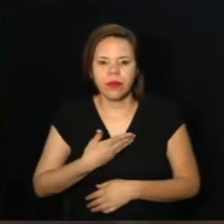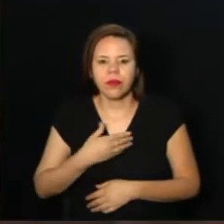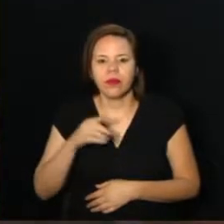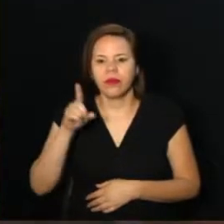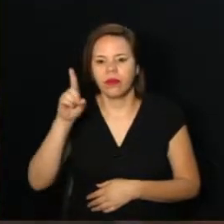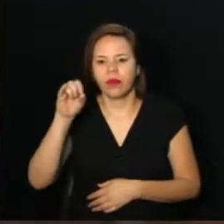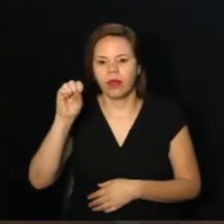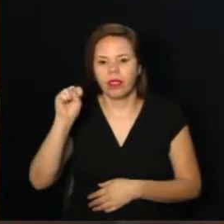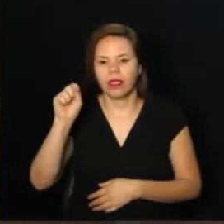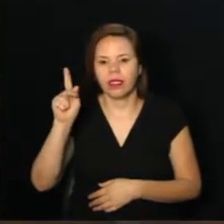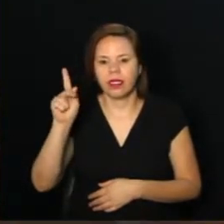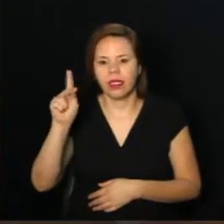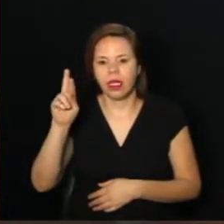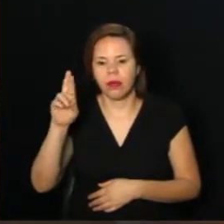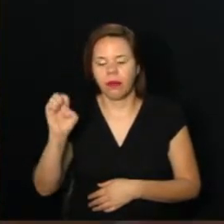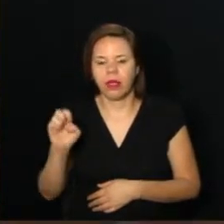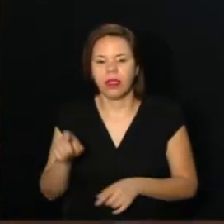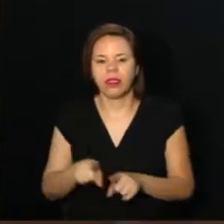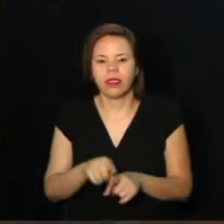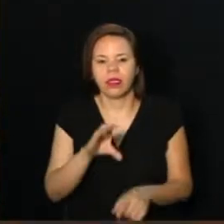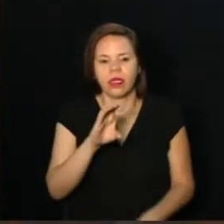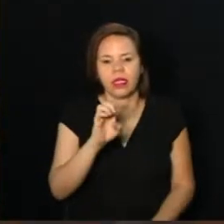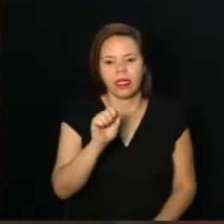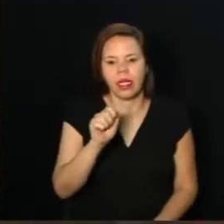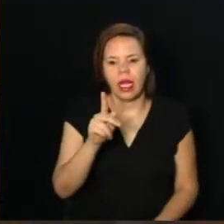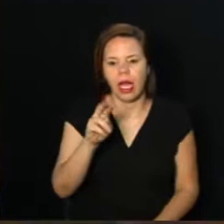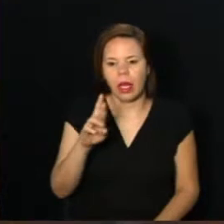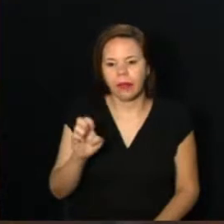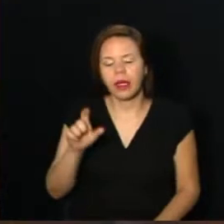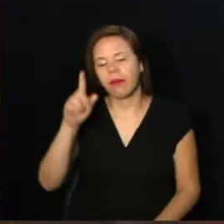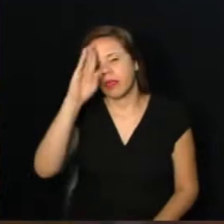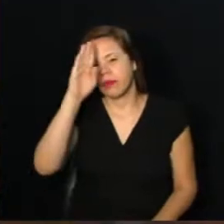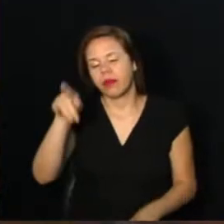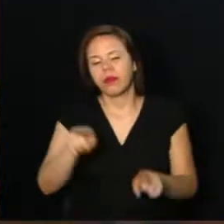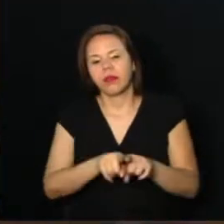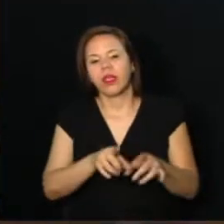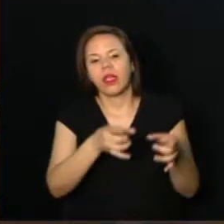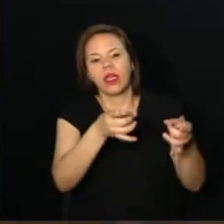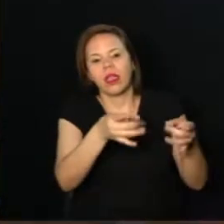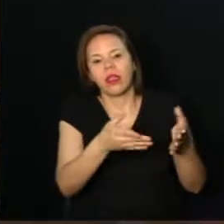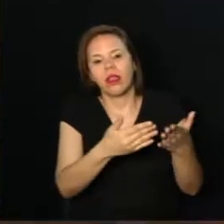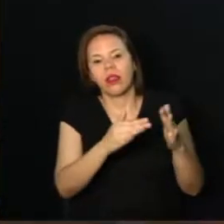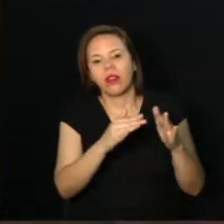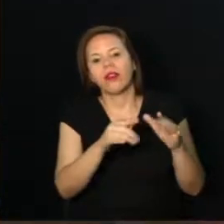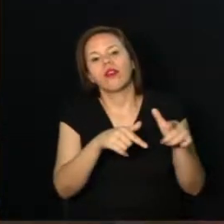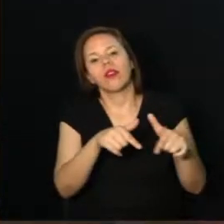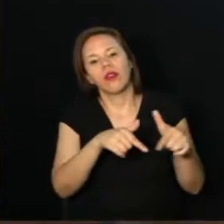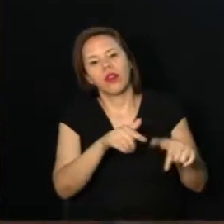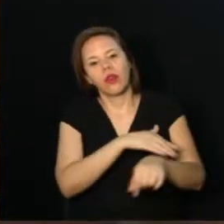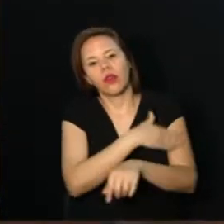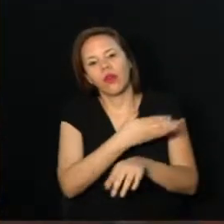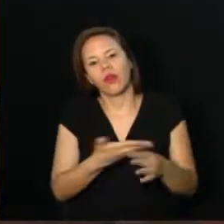aos meus colegas do CIAPRE, principalmente aqueles que puderam abandonar suas atividades